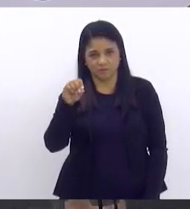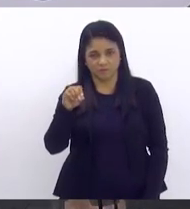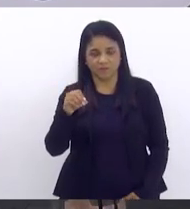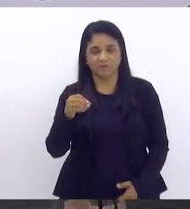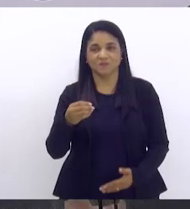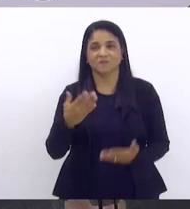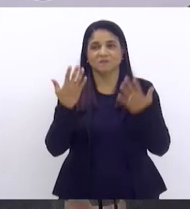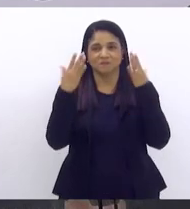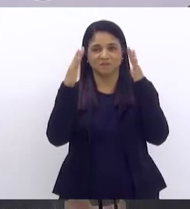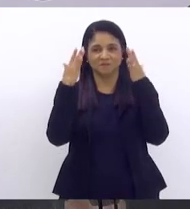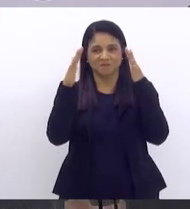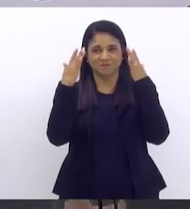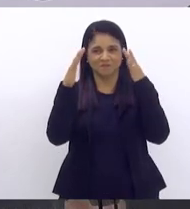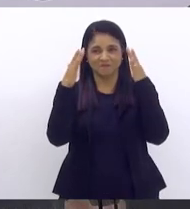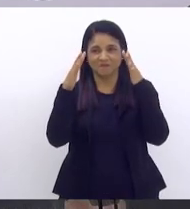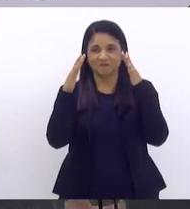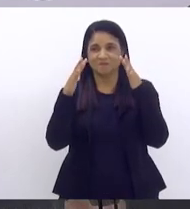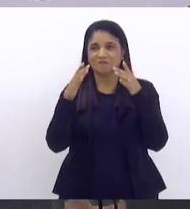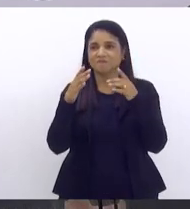Tá bom. Cadê?